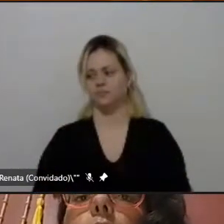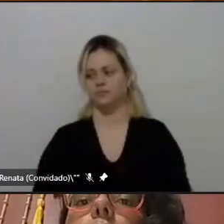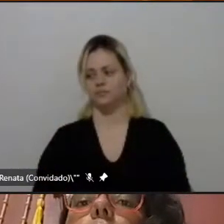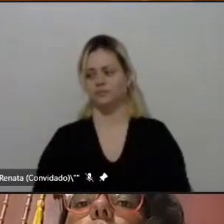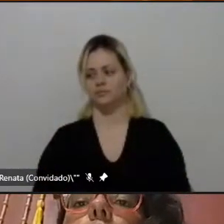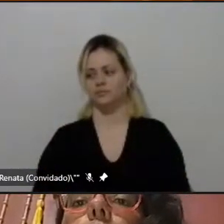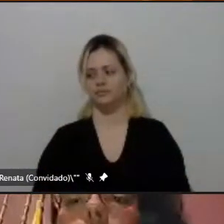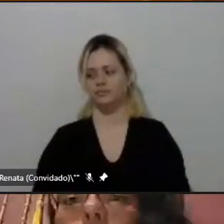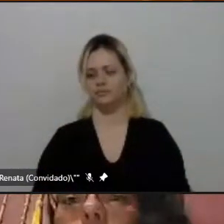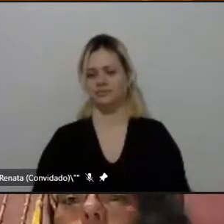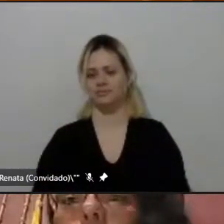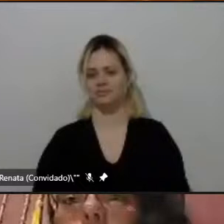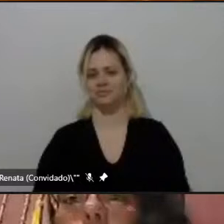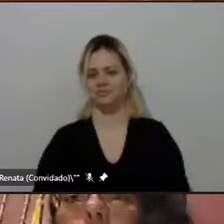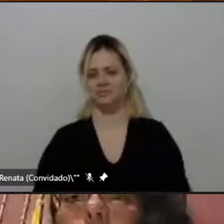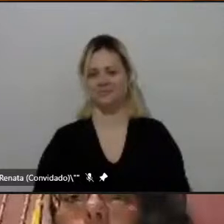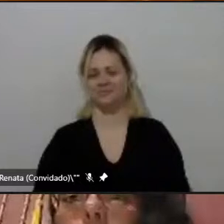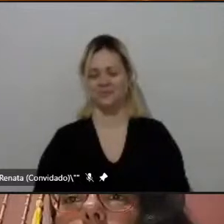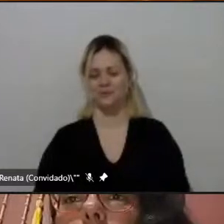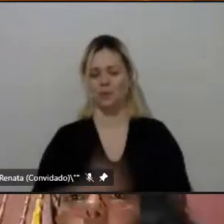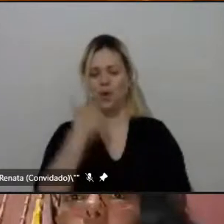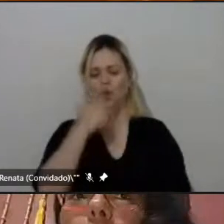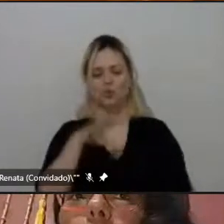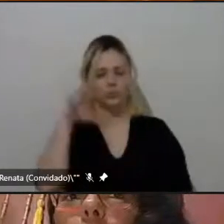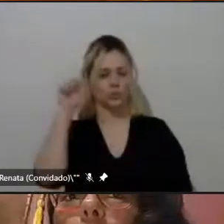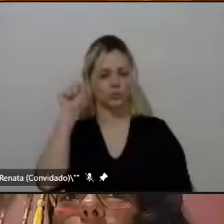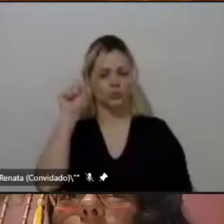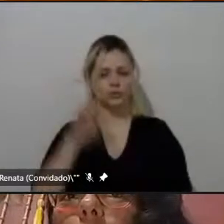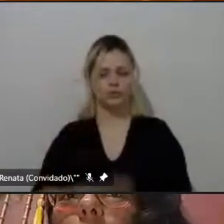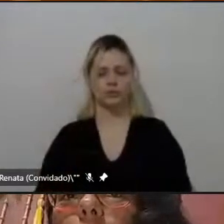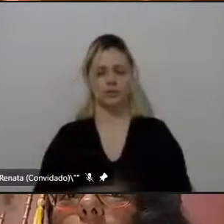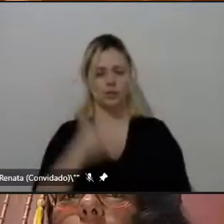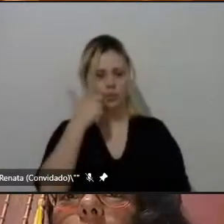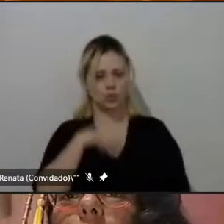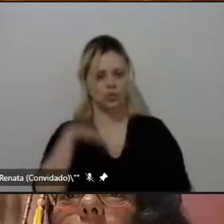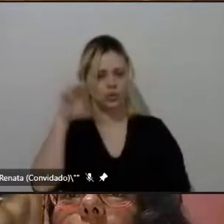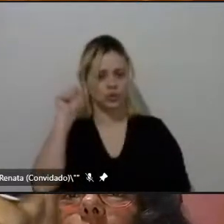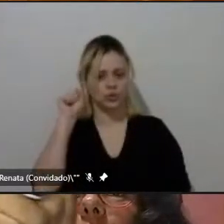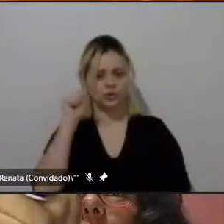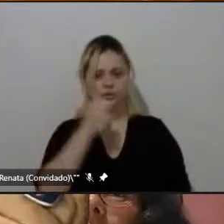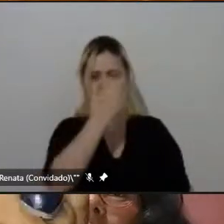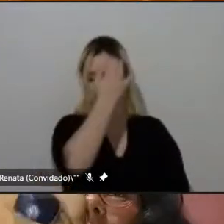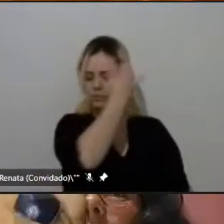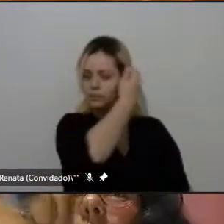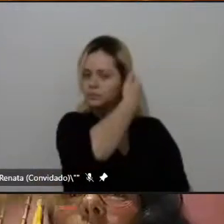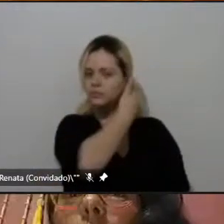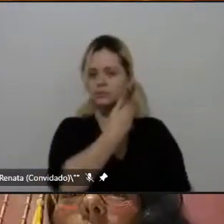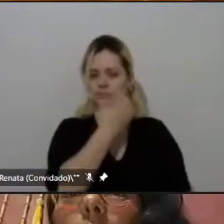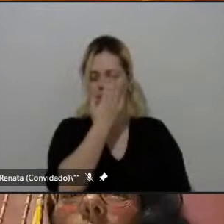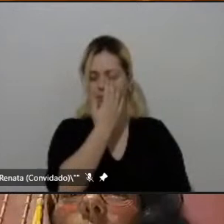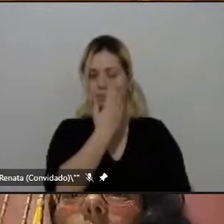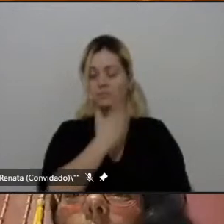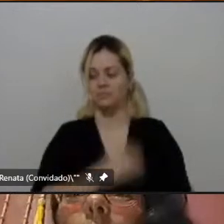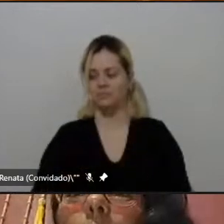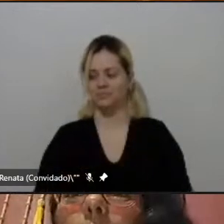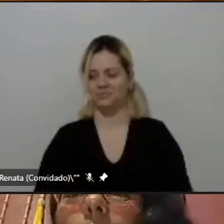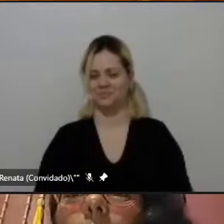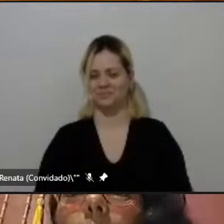Boa noite. Está me ouvindo? Está ouvindo? Sim, estamos ouvindo,